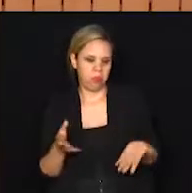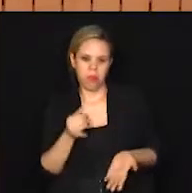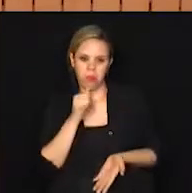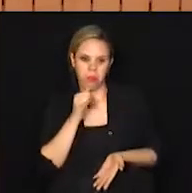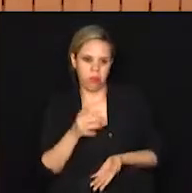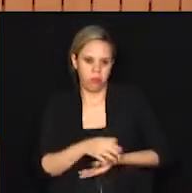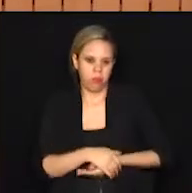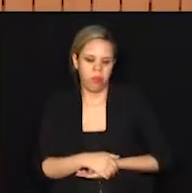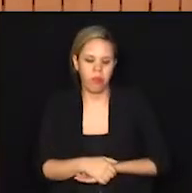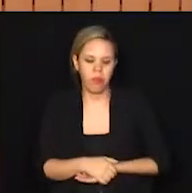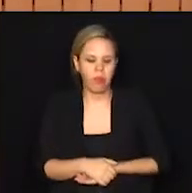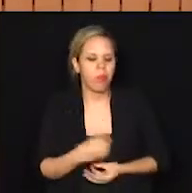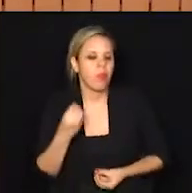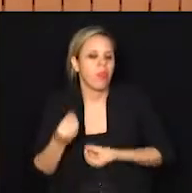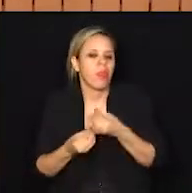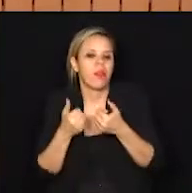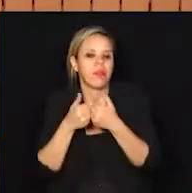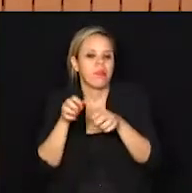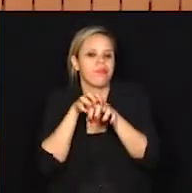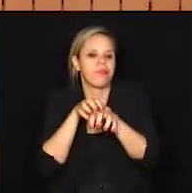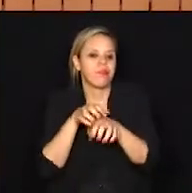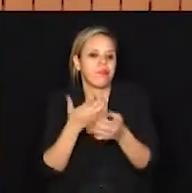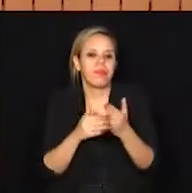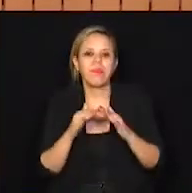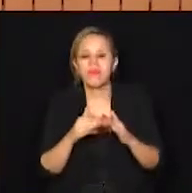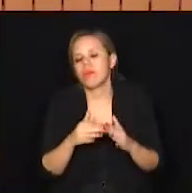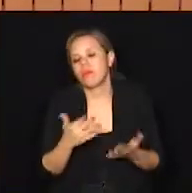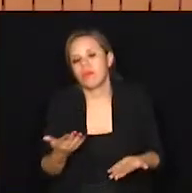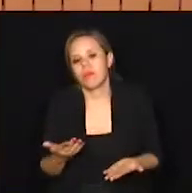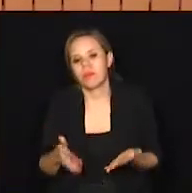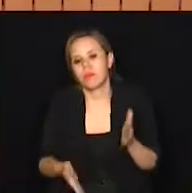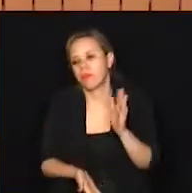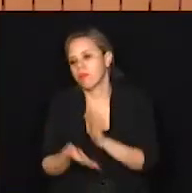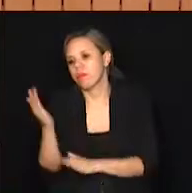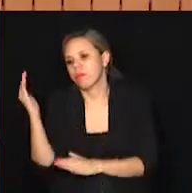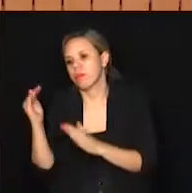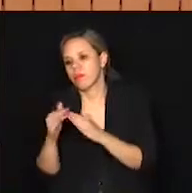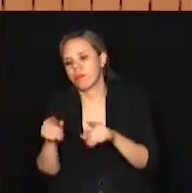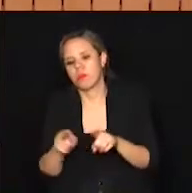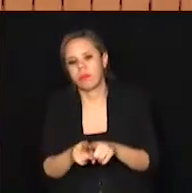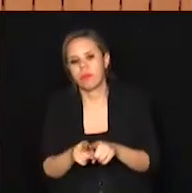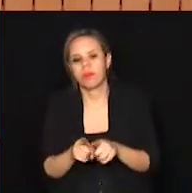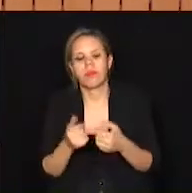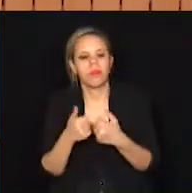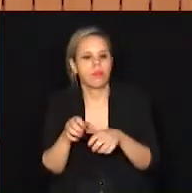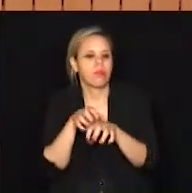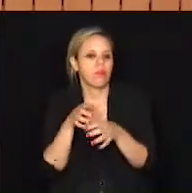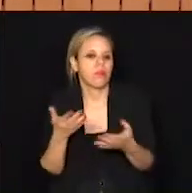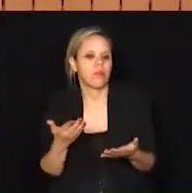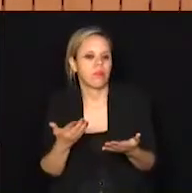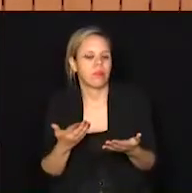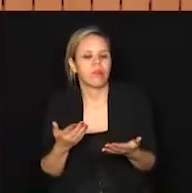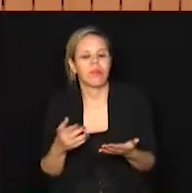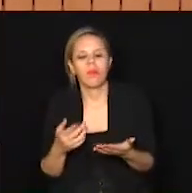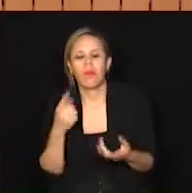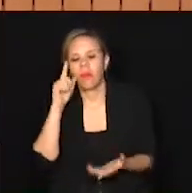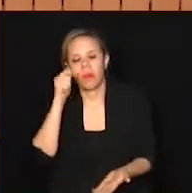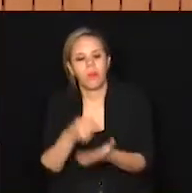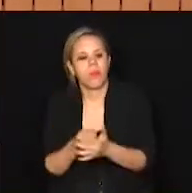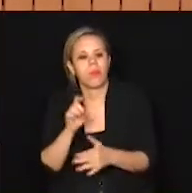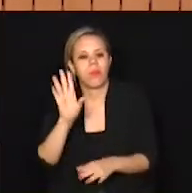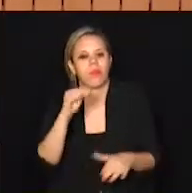né? Como será o transporte dessas crianças de casa para as escolas? Por que essa decisão ficou apenas